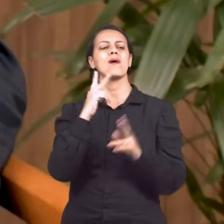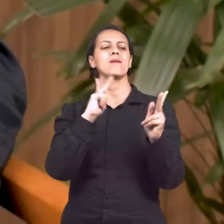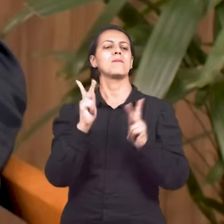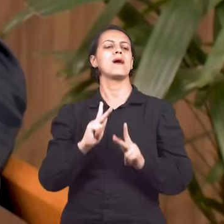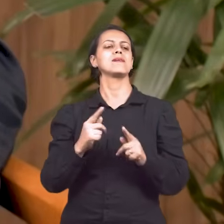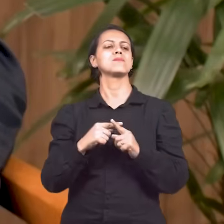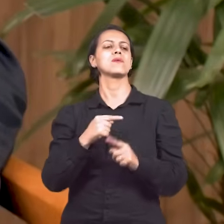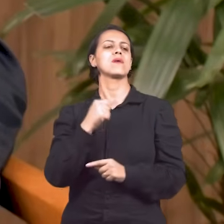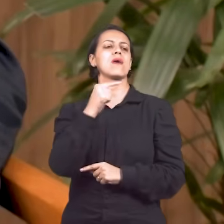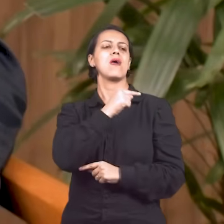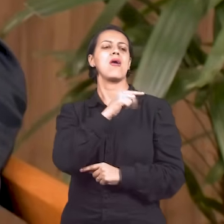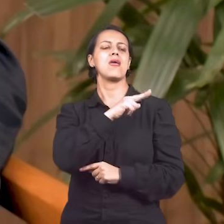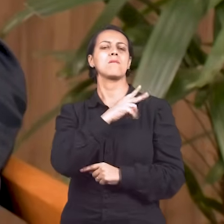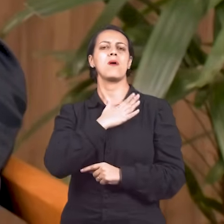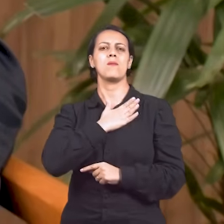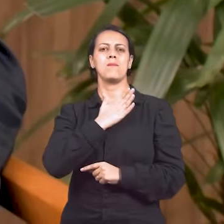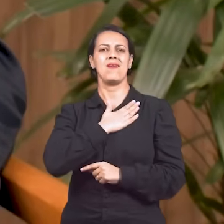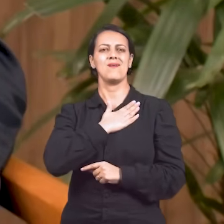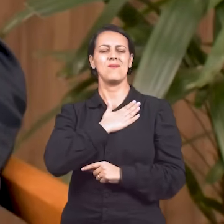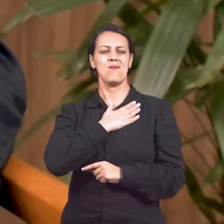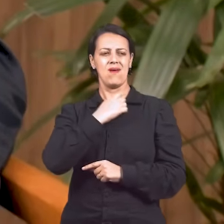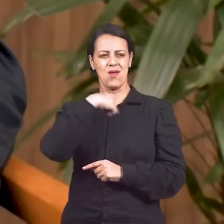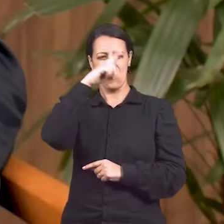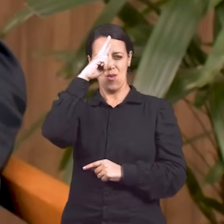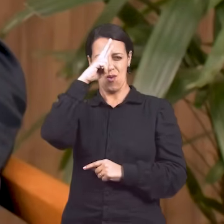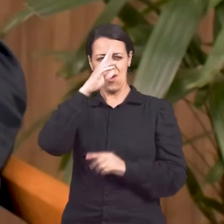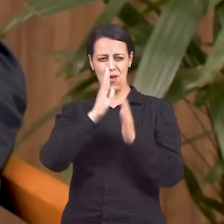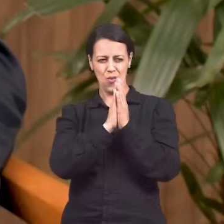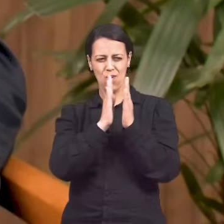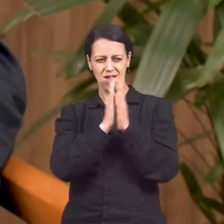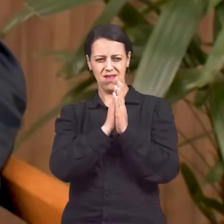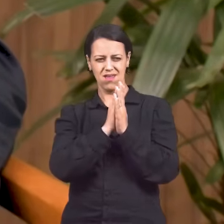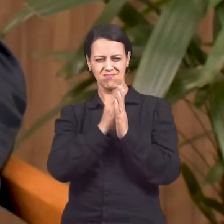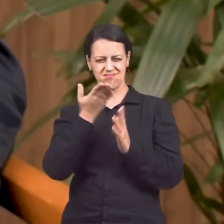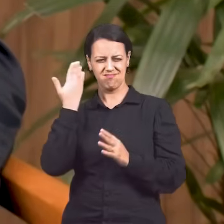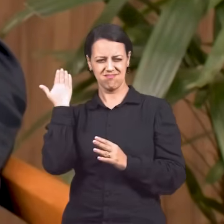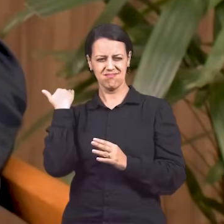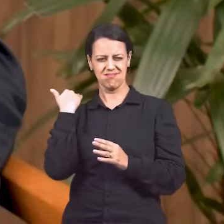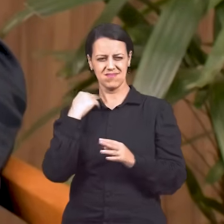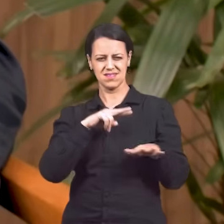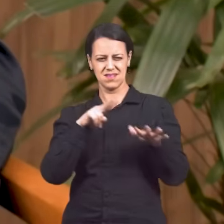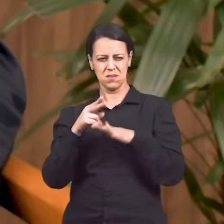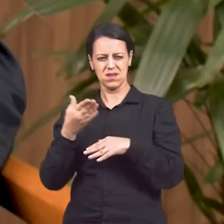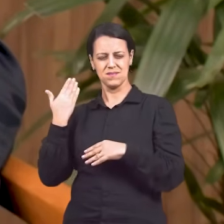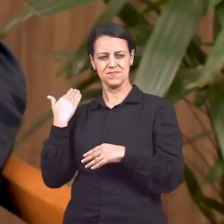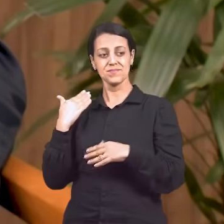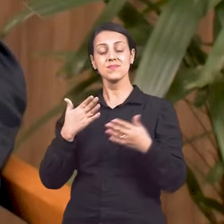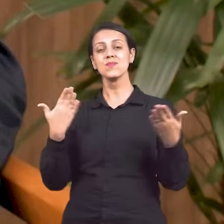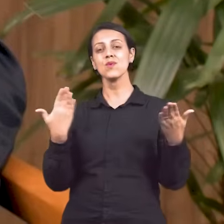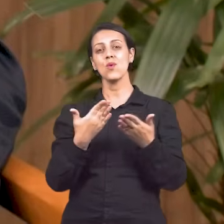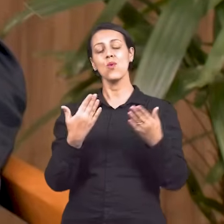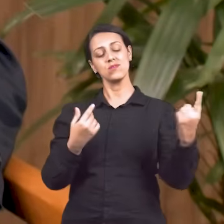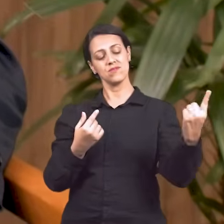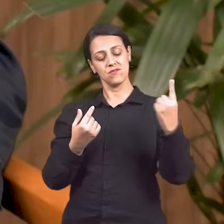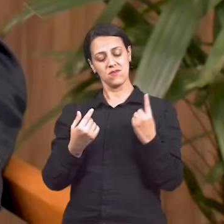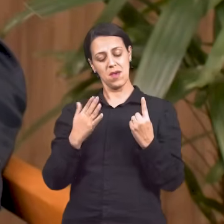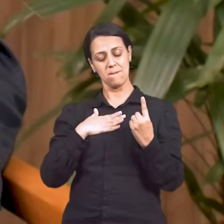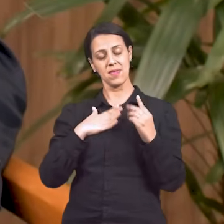agora eu posso partir em paz, porque o meu irmão que eu orei naquela madrugada, há 7 dias